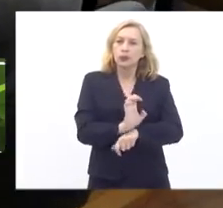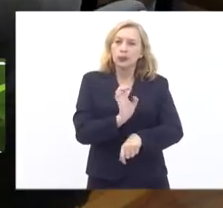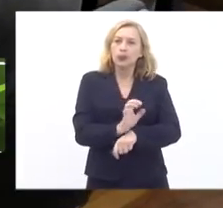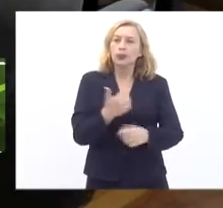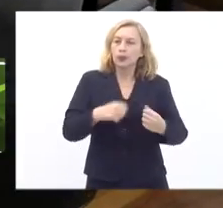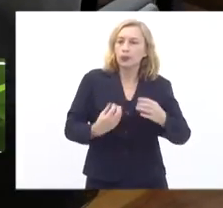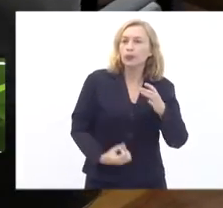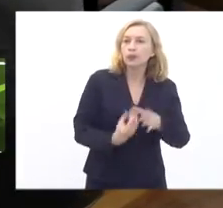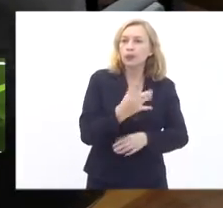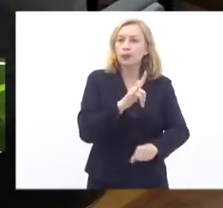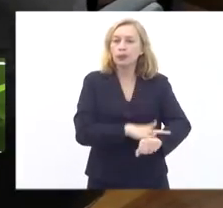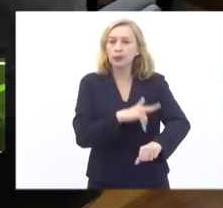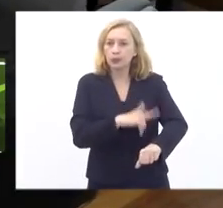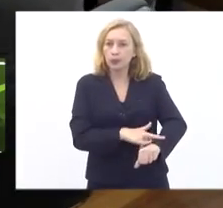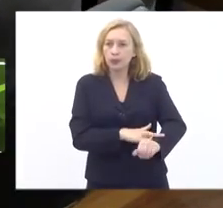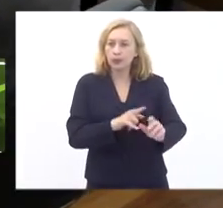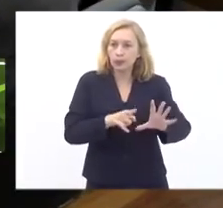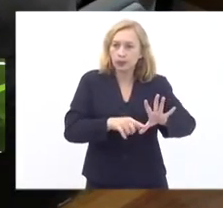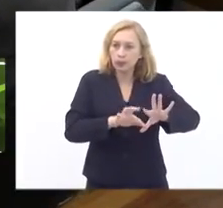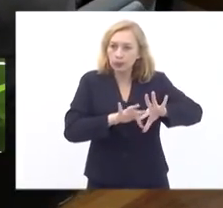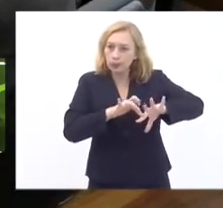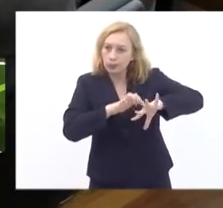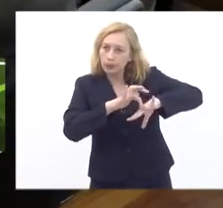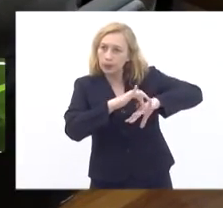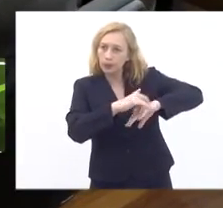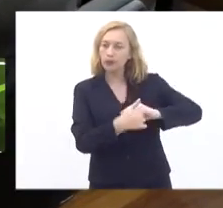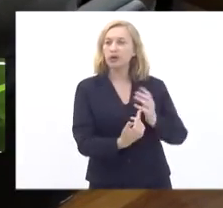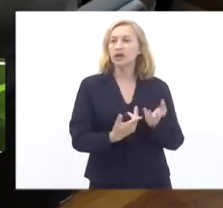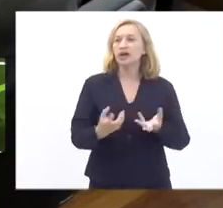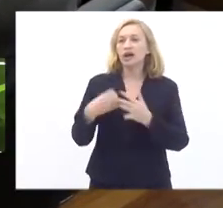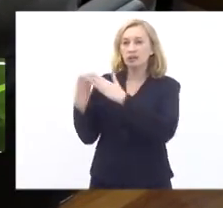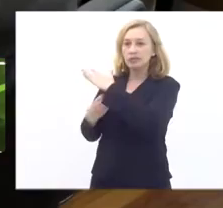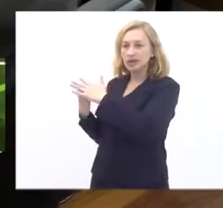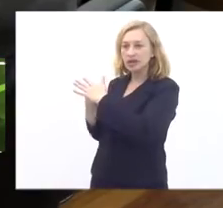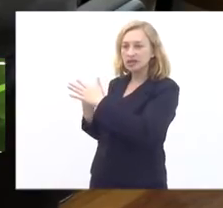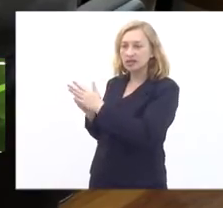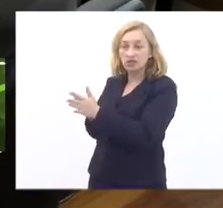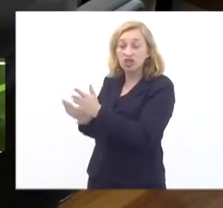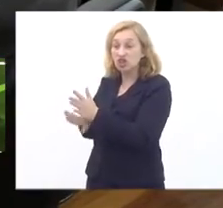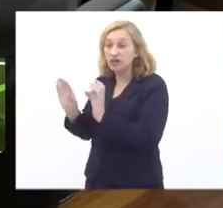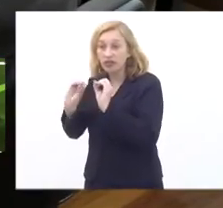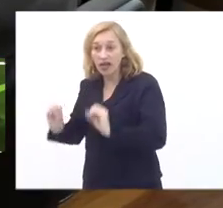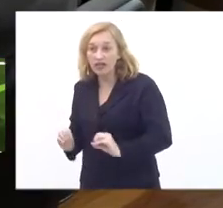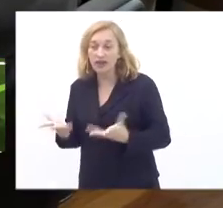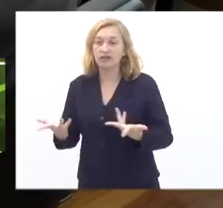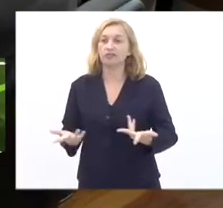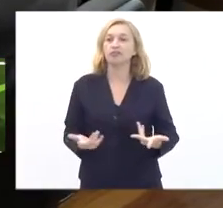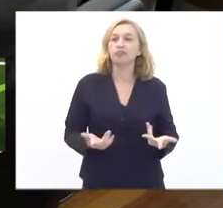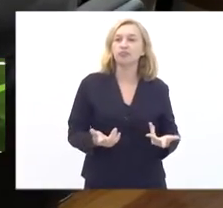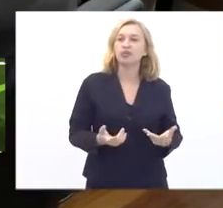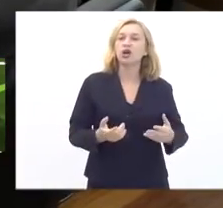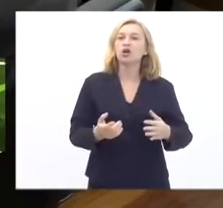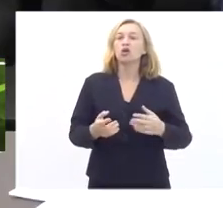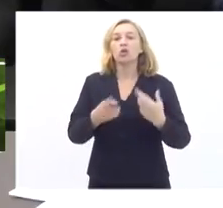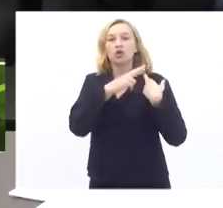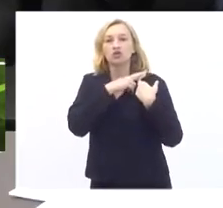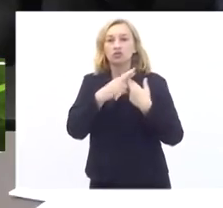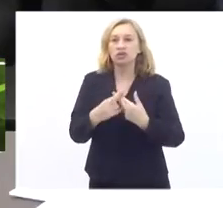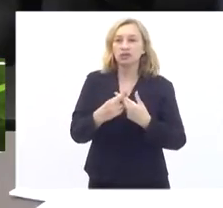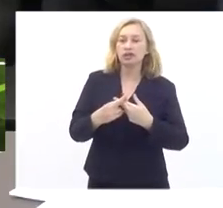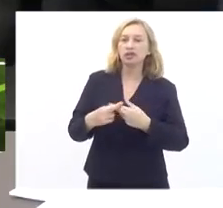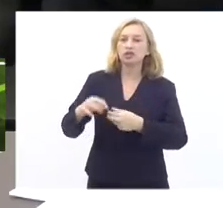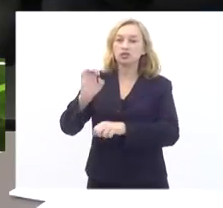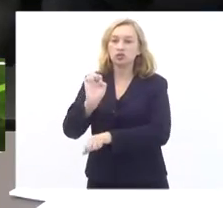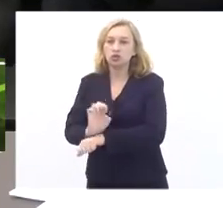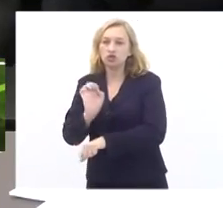coisas acontecerem. E aí a concessionária não gastaria nada. O Estado iria assumir a responsabilidade de melhorar